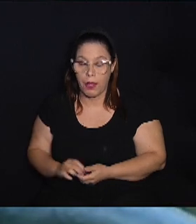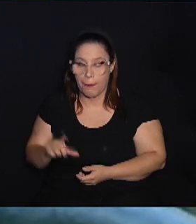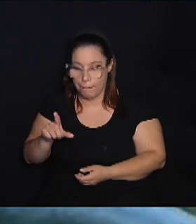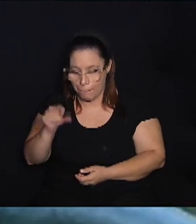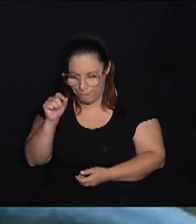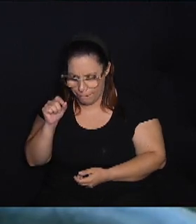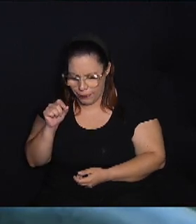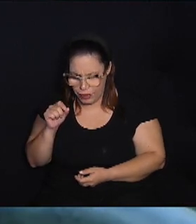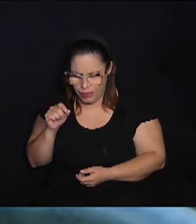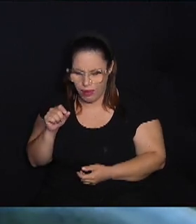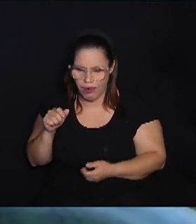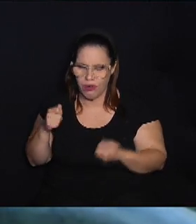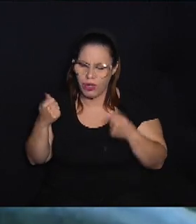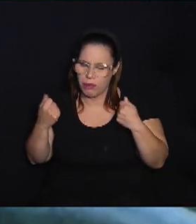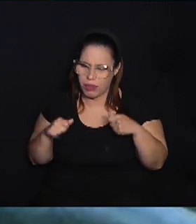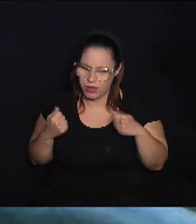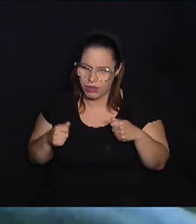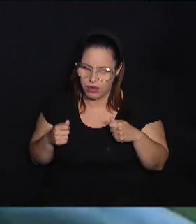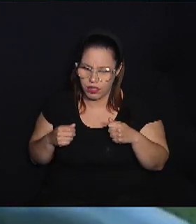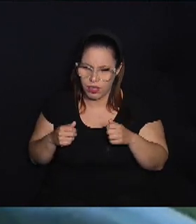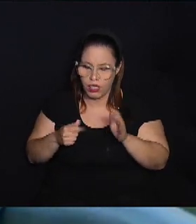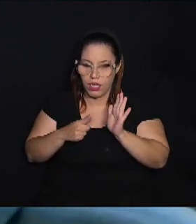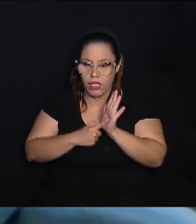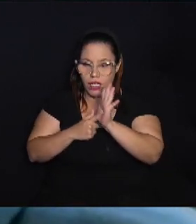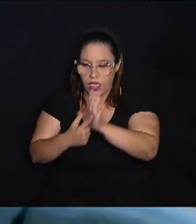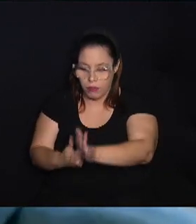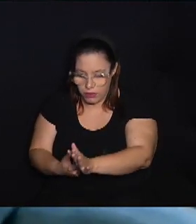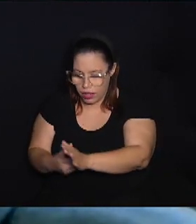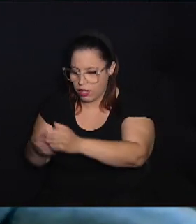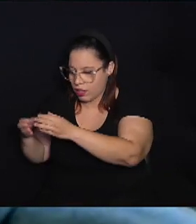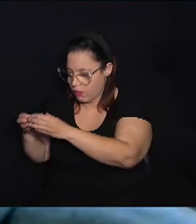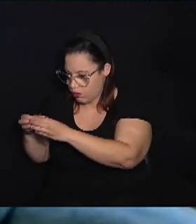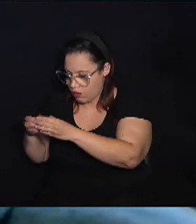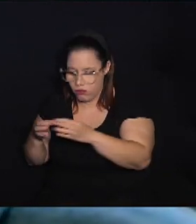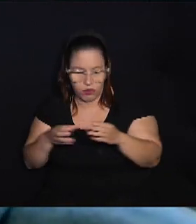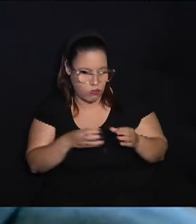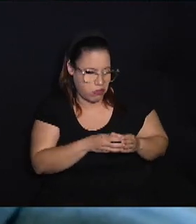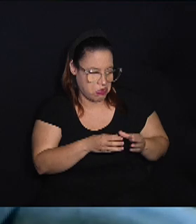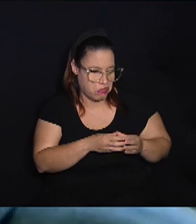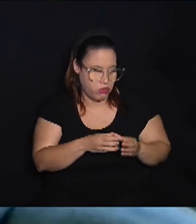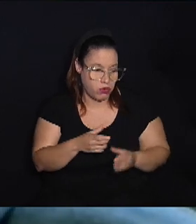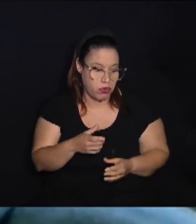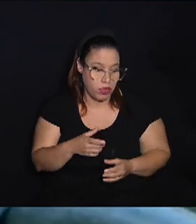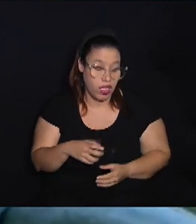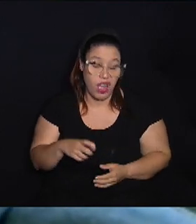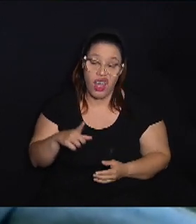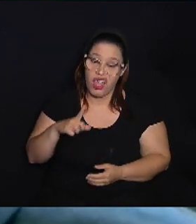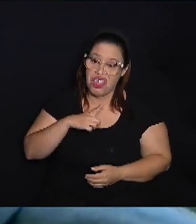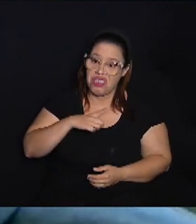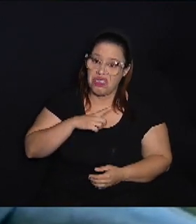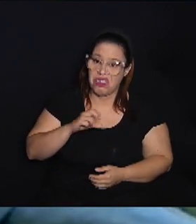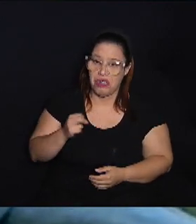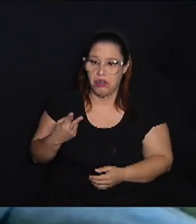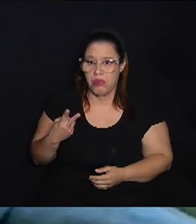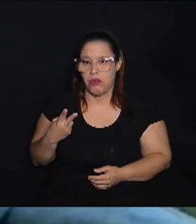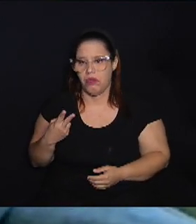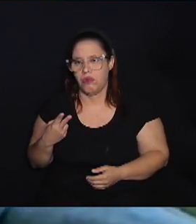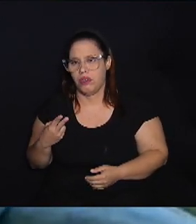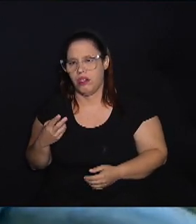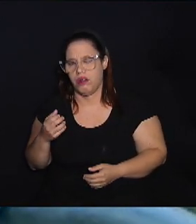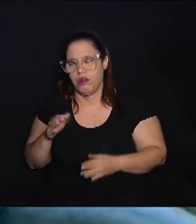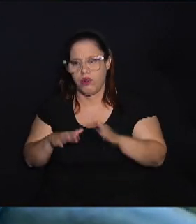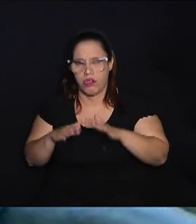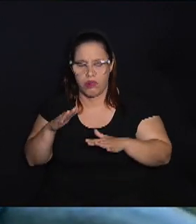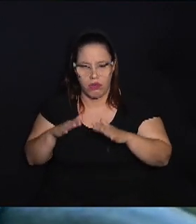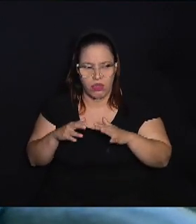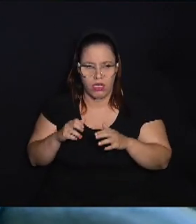essas necessidades e apresentar para grupos que são ou não são também empresas que não necessariamente são associadas ao